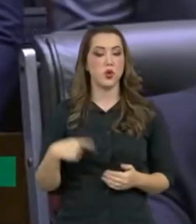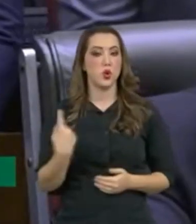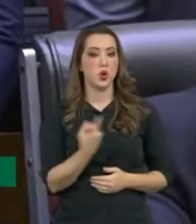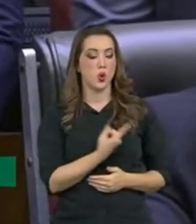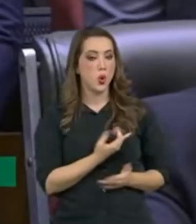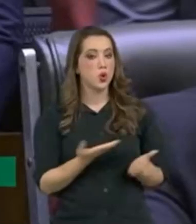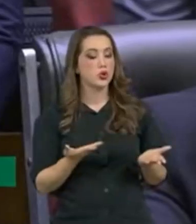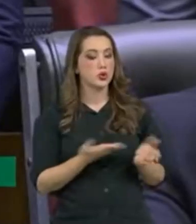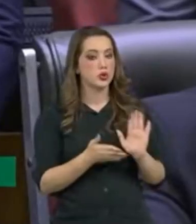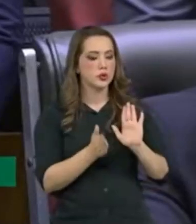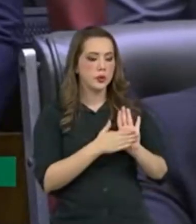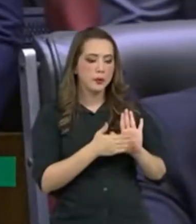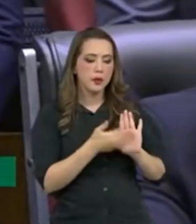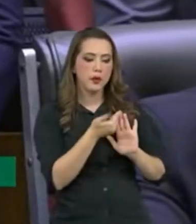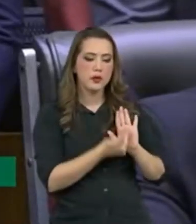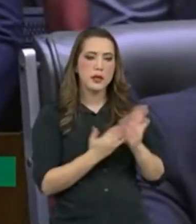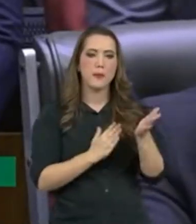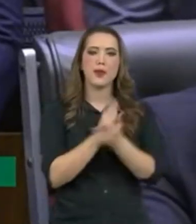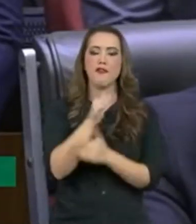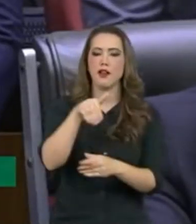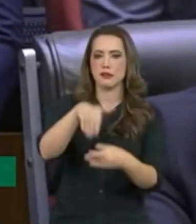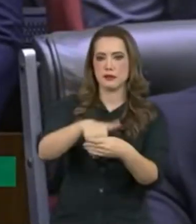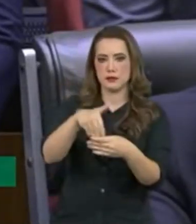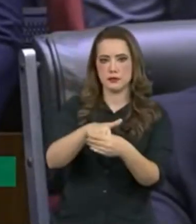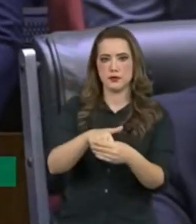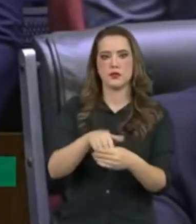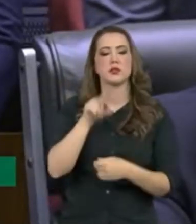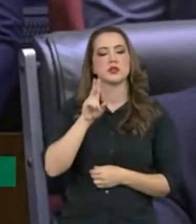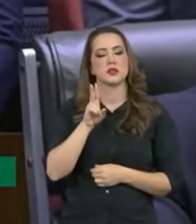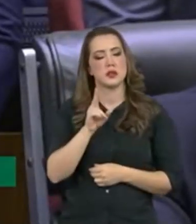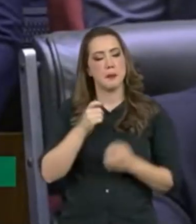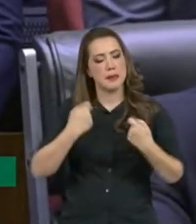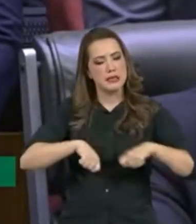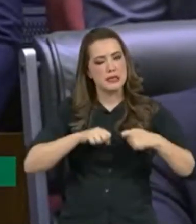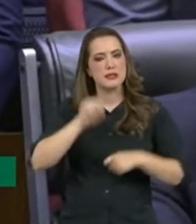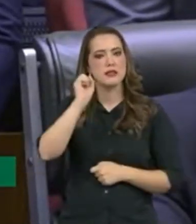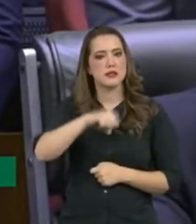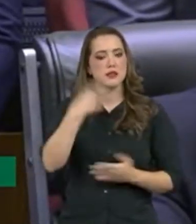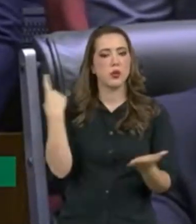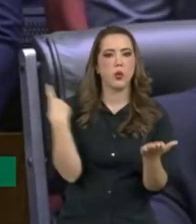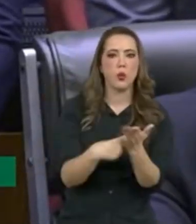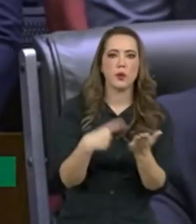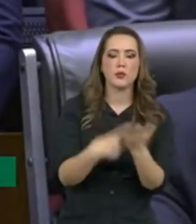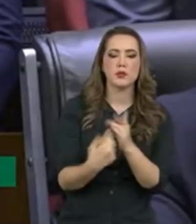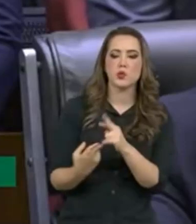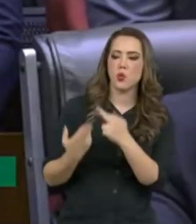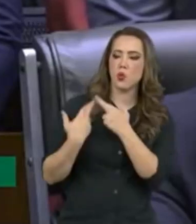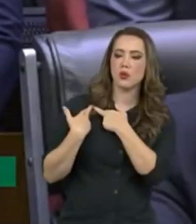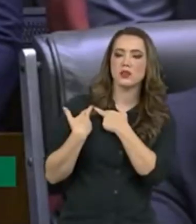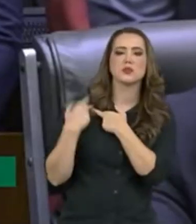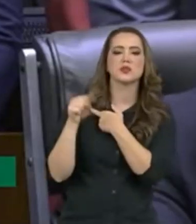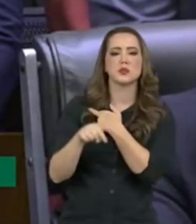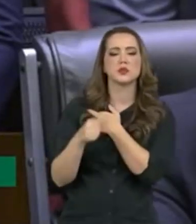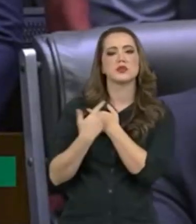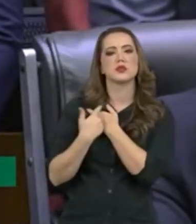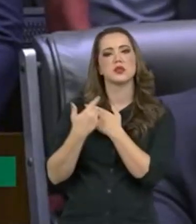propomos, aprovado nas urnas, exige sim compromisso com a responsabilidade,